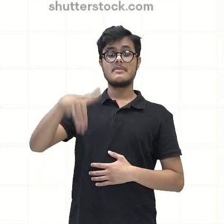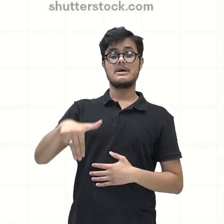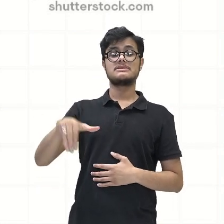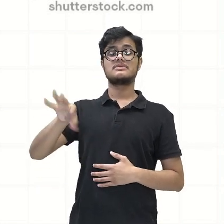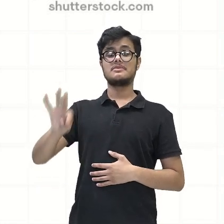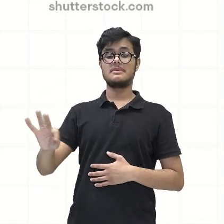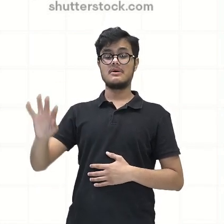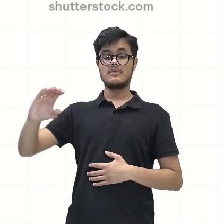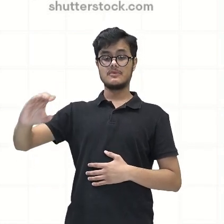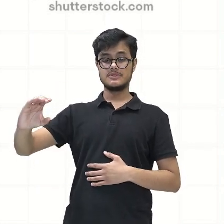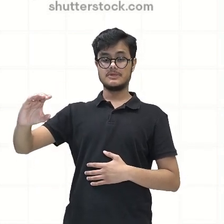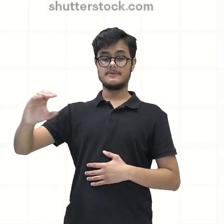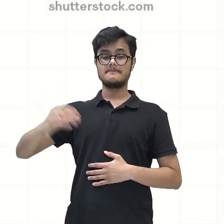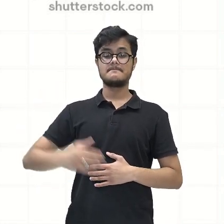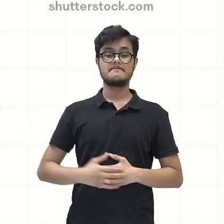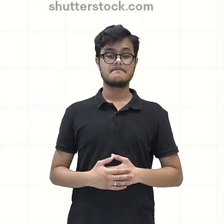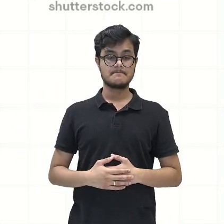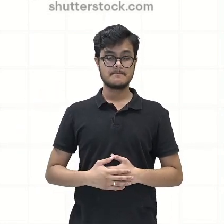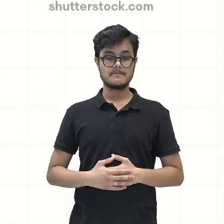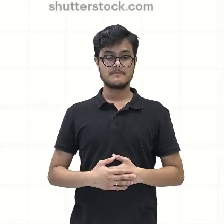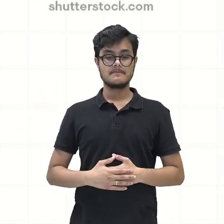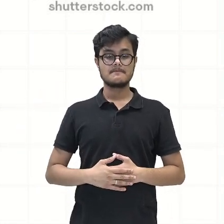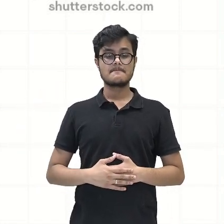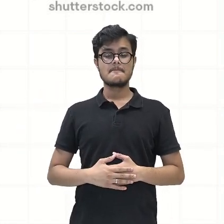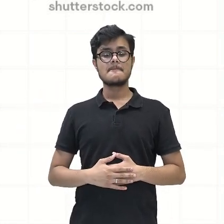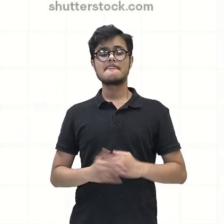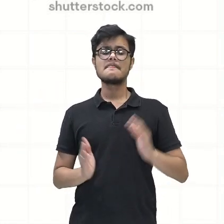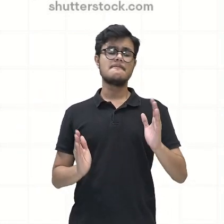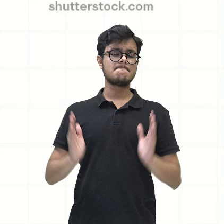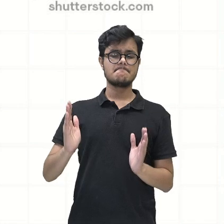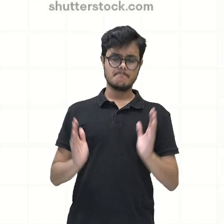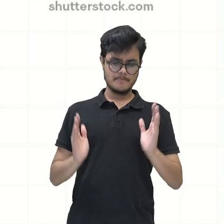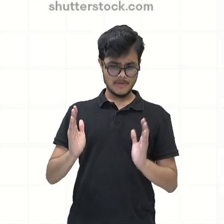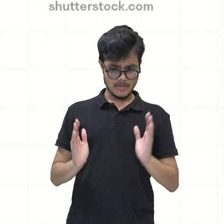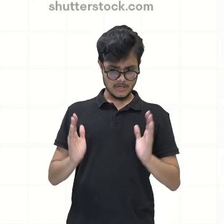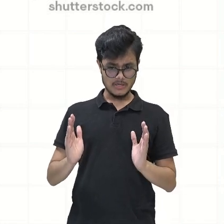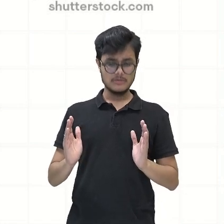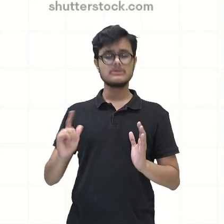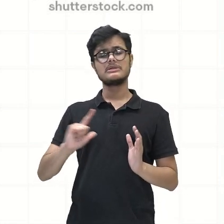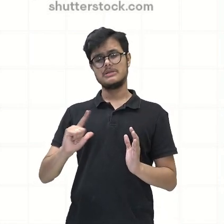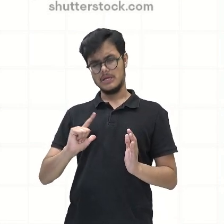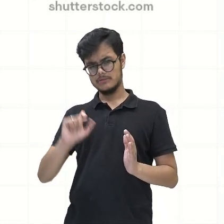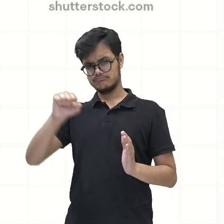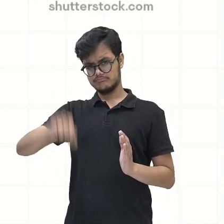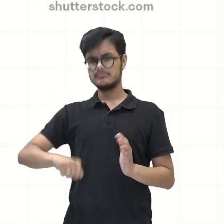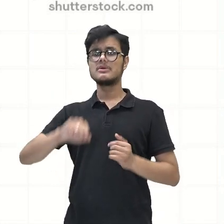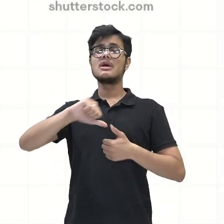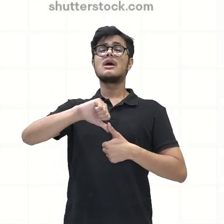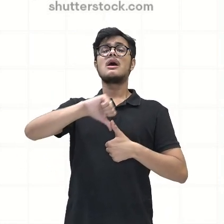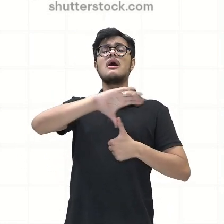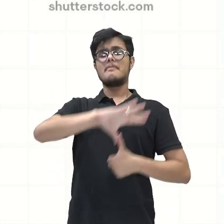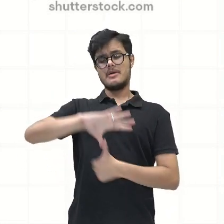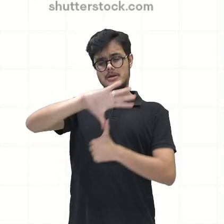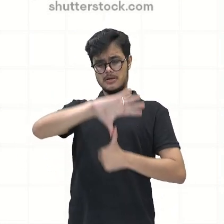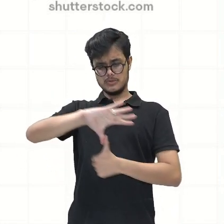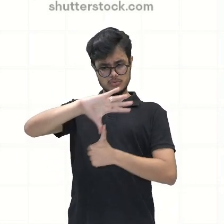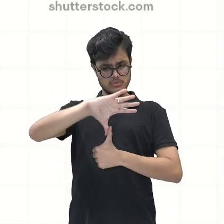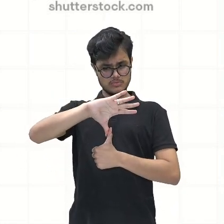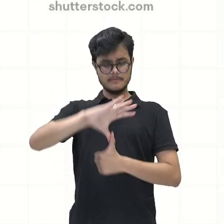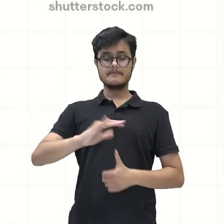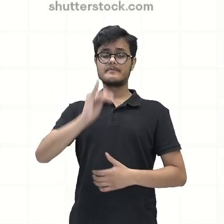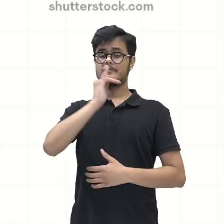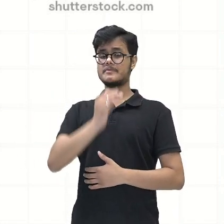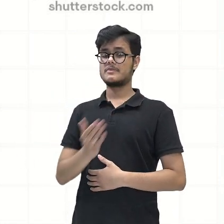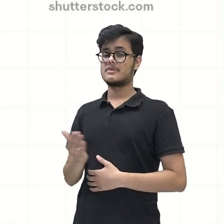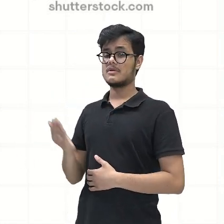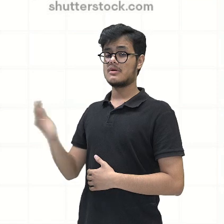que ela vai atuar aí, a origem dela está na América do Sul, né? E aí você pode observar que aqui no